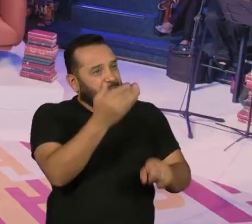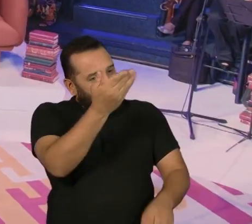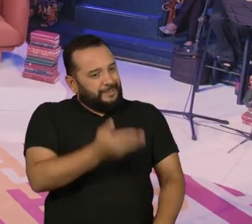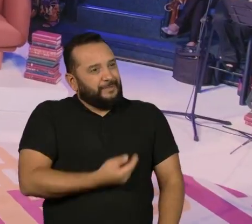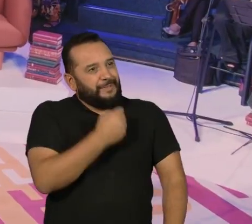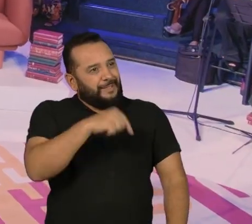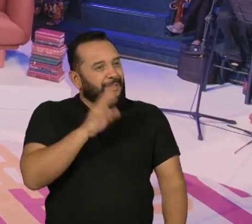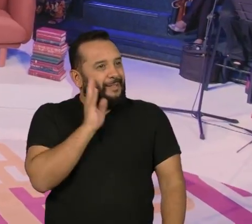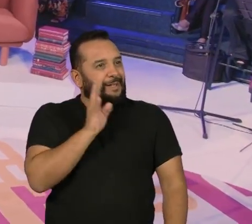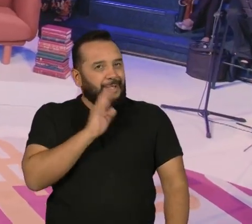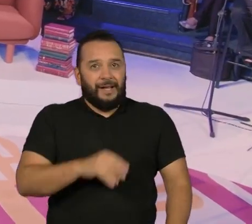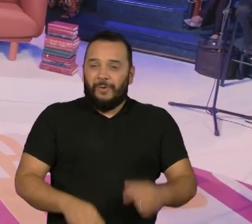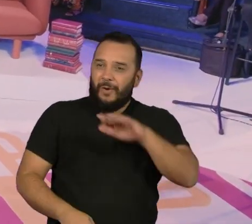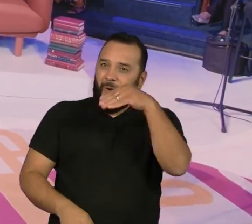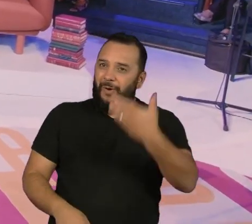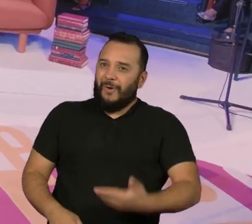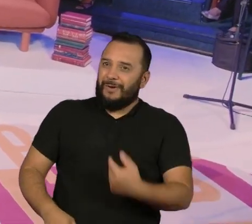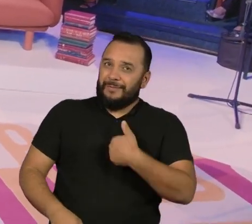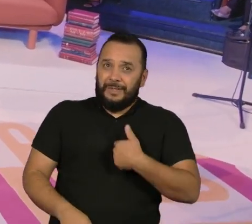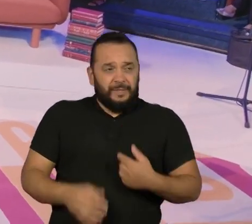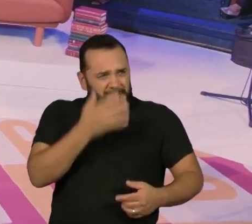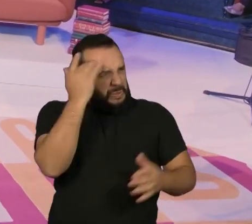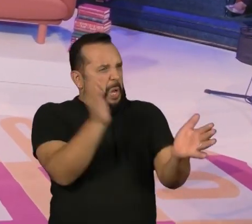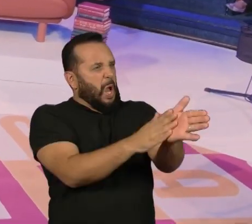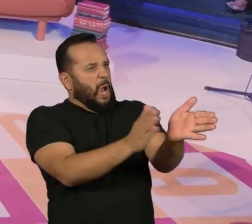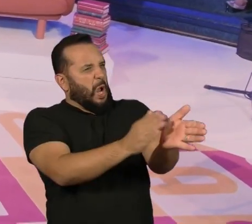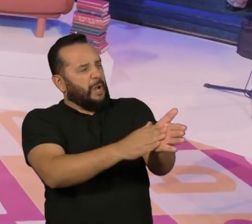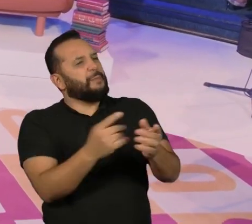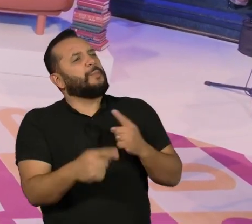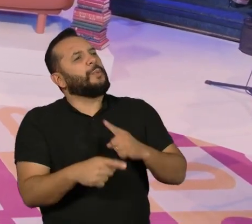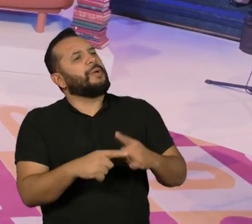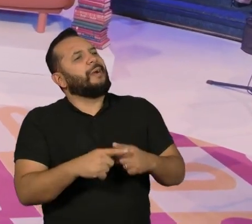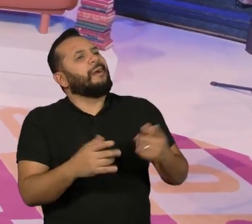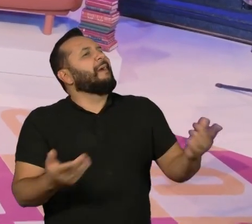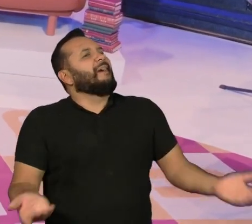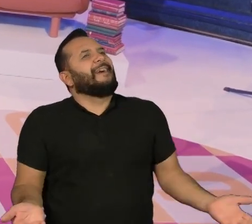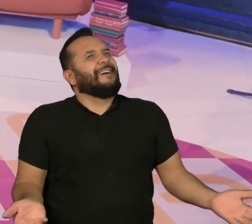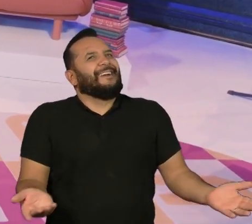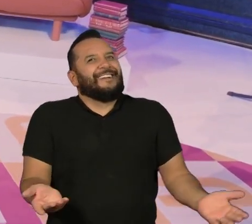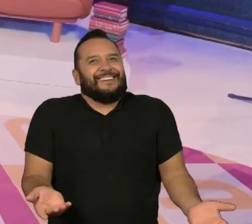obrigado, Xalita. Uma honra máxima estar aqui contigo. Eu vi o pessoal te aplaudindo muito por quê, hein? Por que você é querido?